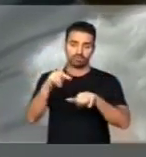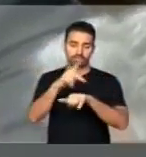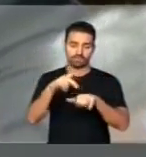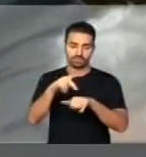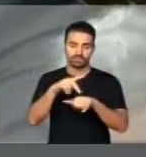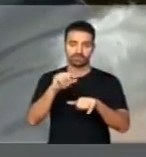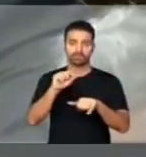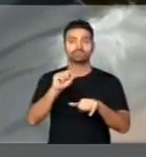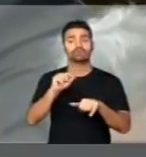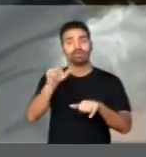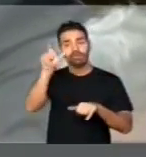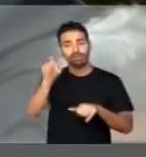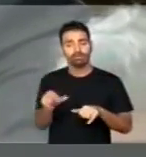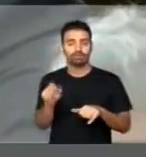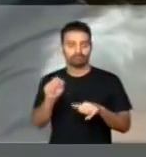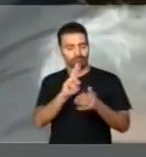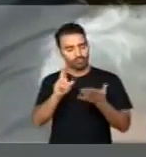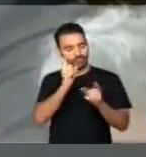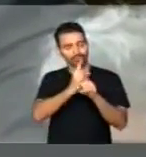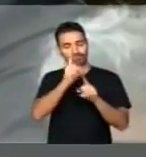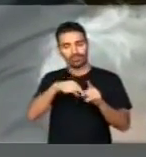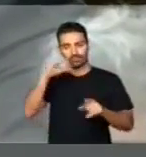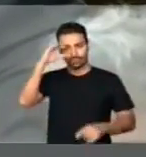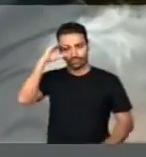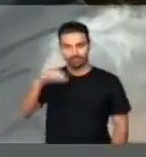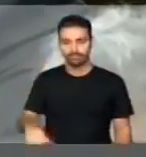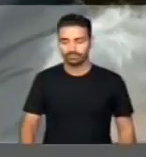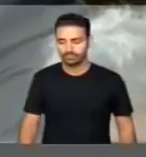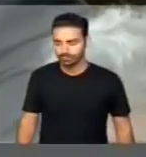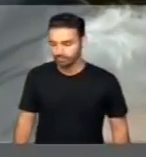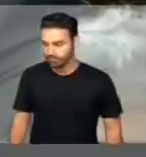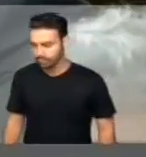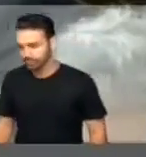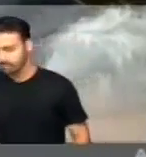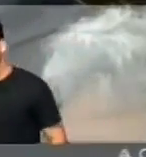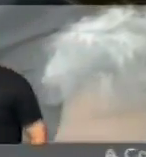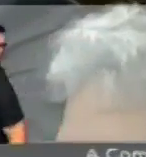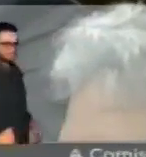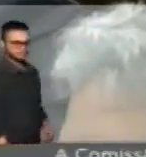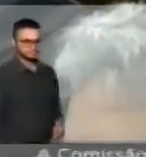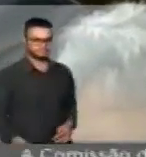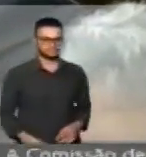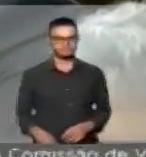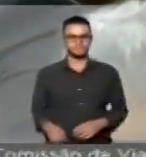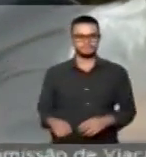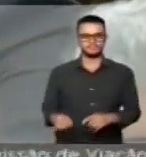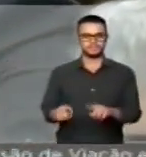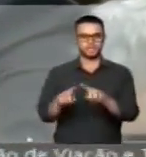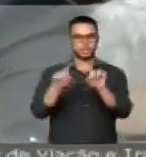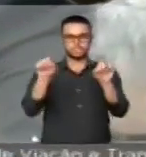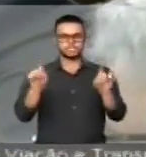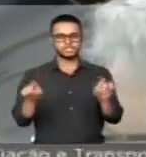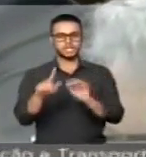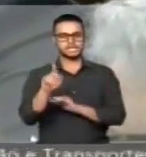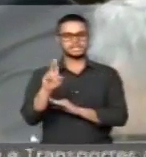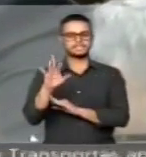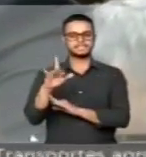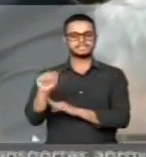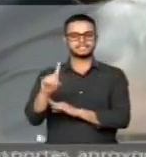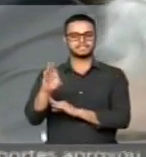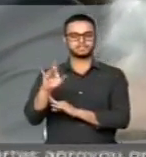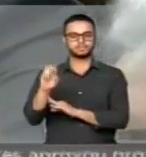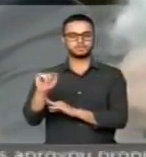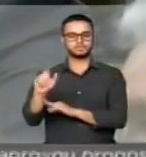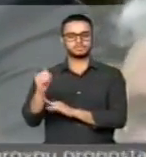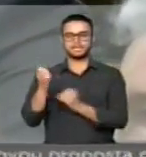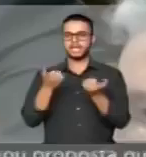ao representado. Em 3/12/15, o escritório Garcia de Souza Advogados Associados encaminha a